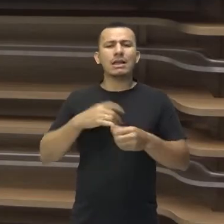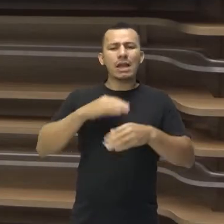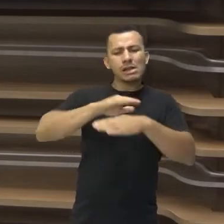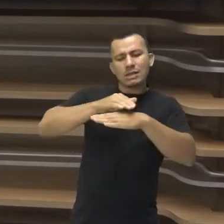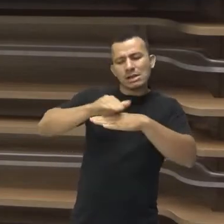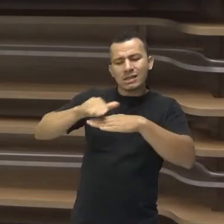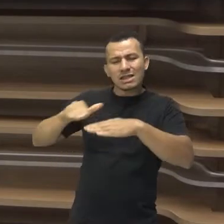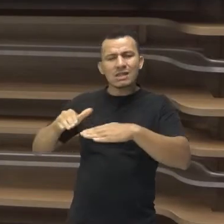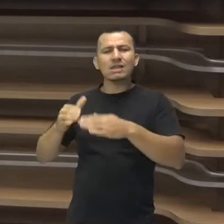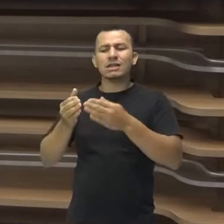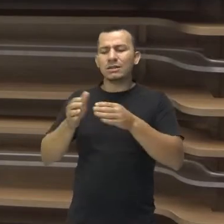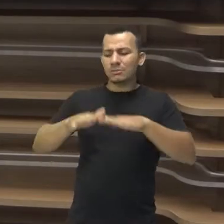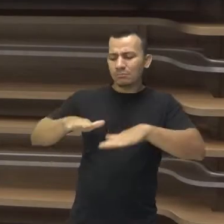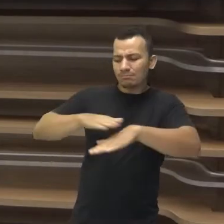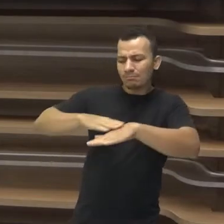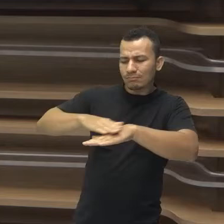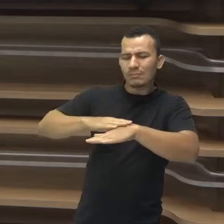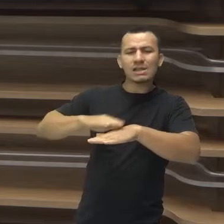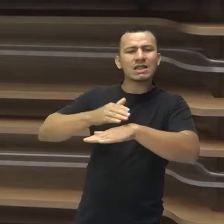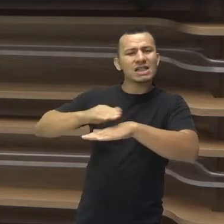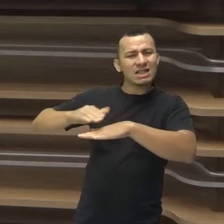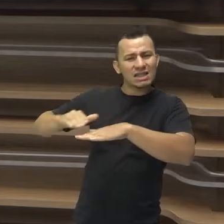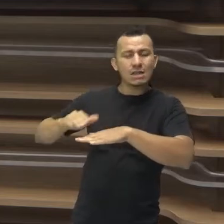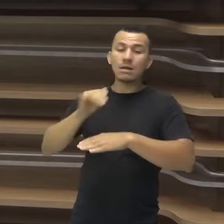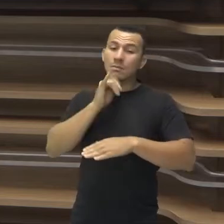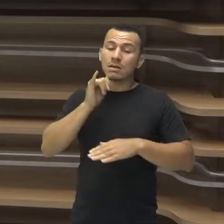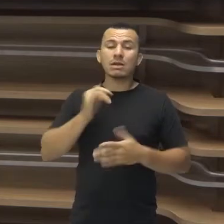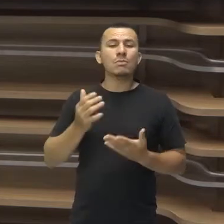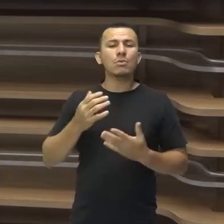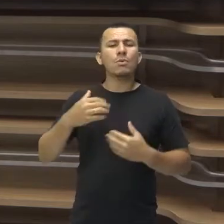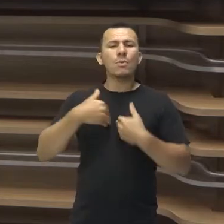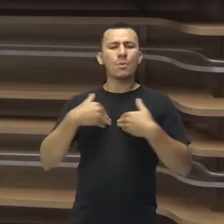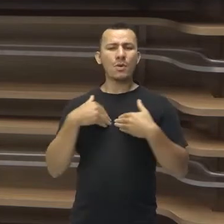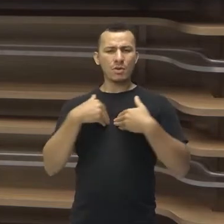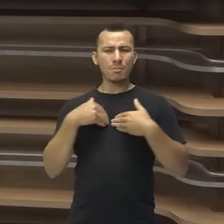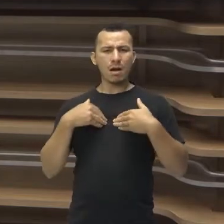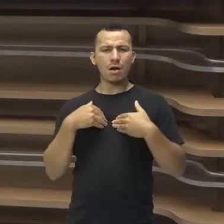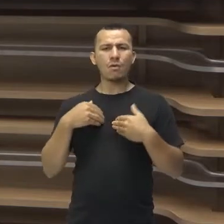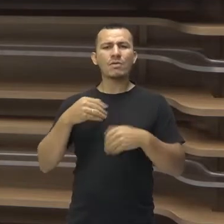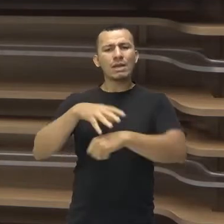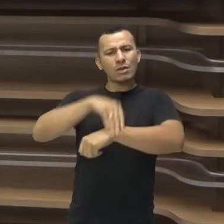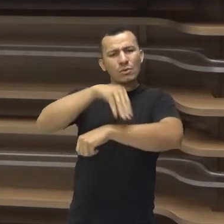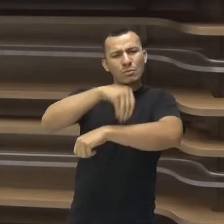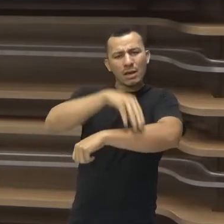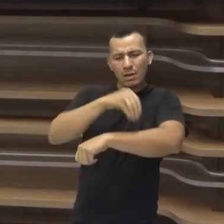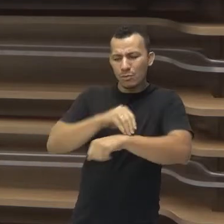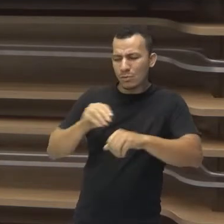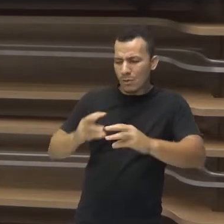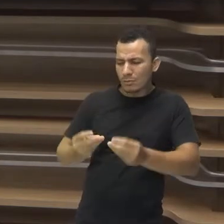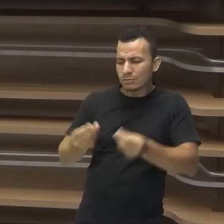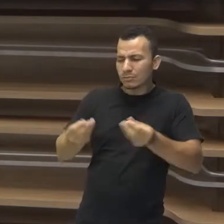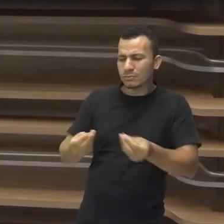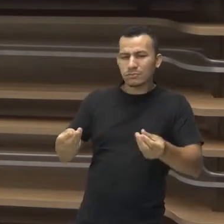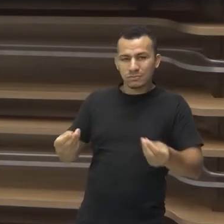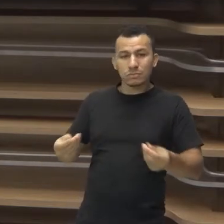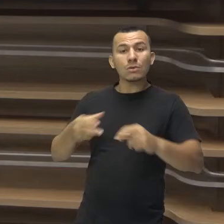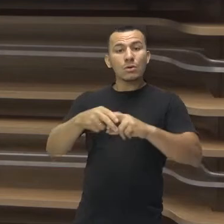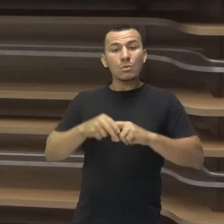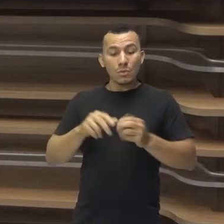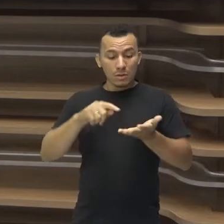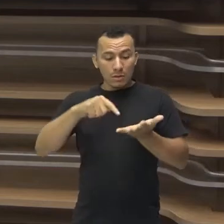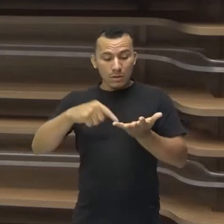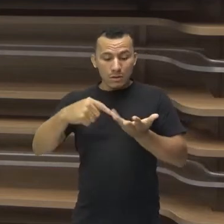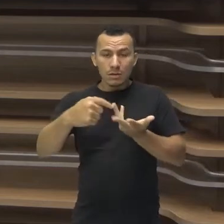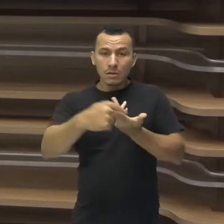um aspecto mais... quando você toca num animal, né, você sente ali o pelo macio, justamente porque na nossa pele a gente vai